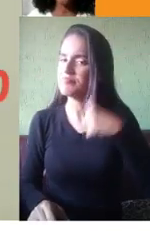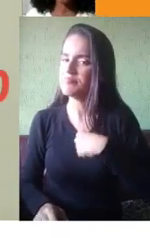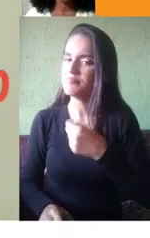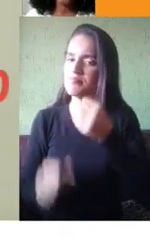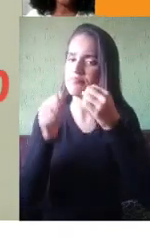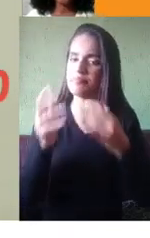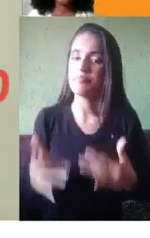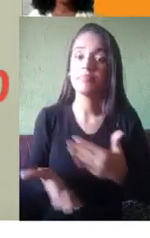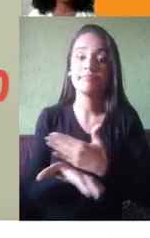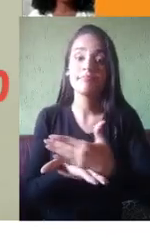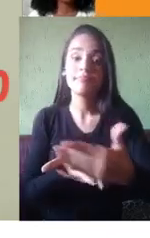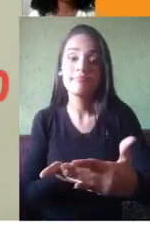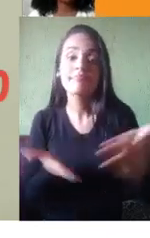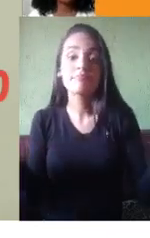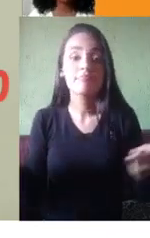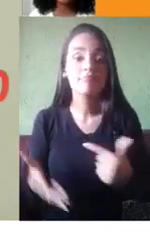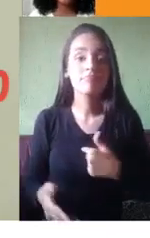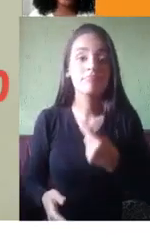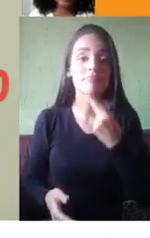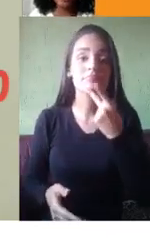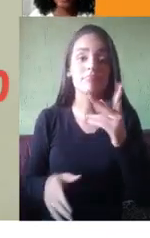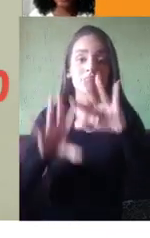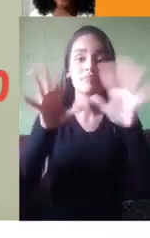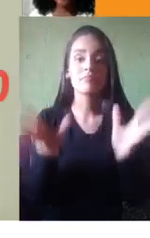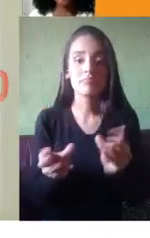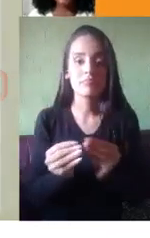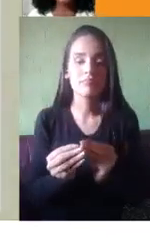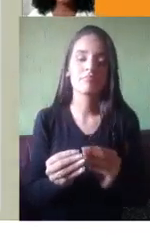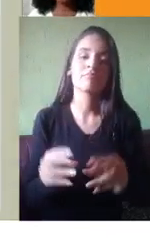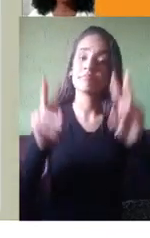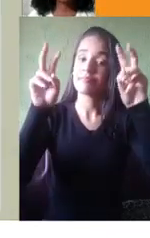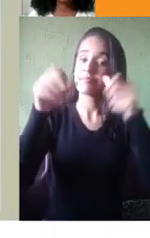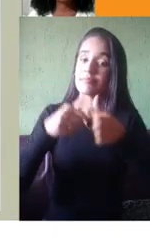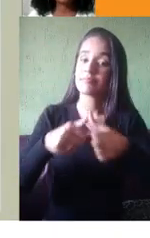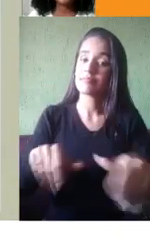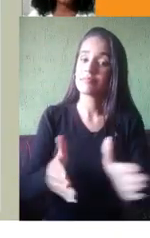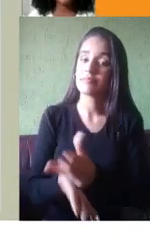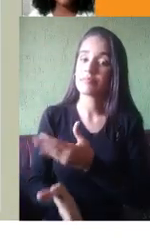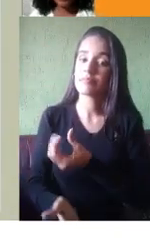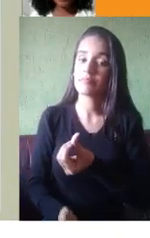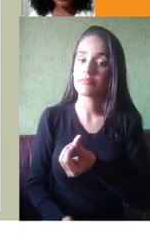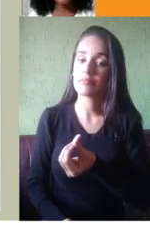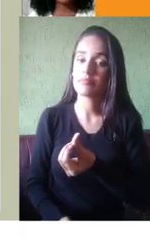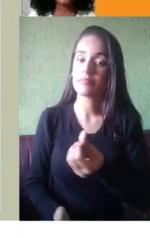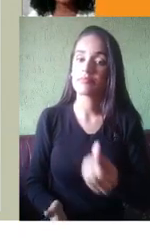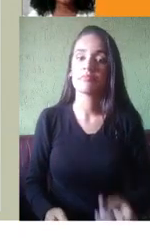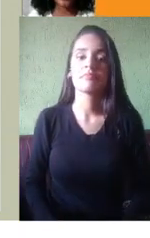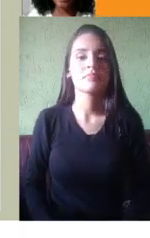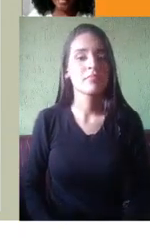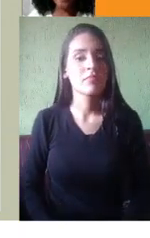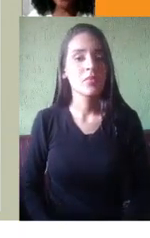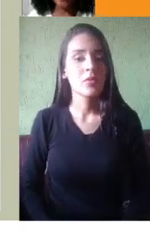introdução e hoje eu vou falar sobre a conclusão da redação. Esse assunto está no capítulo 6 da nossa apostila para você